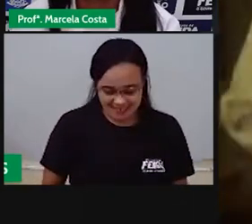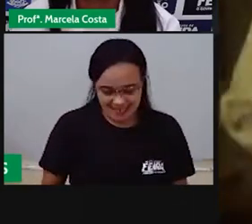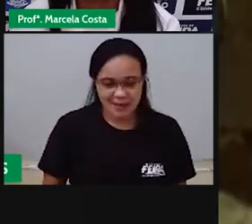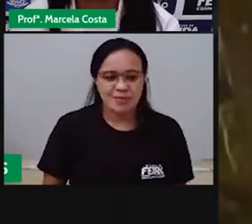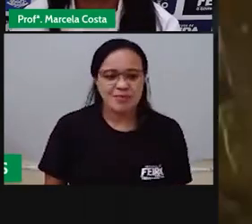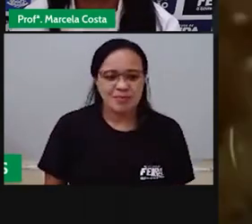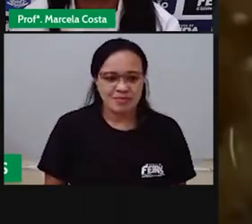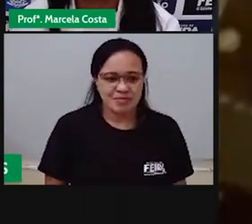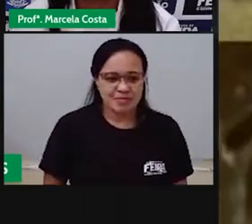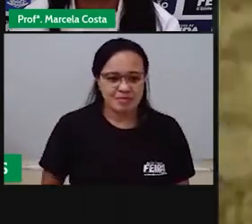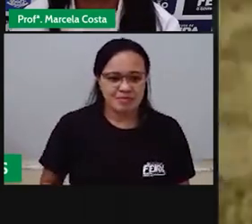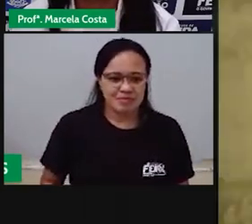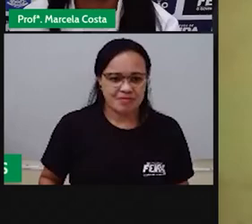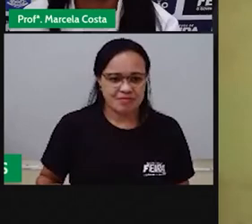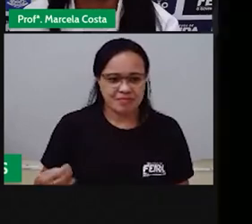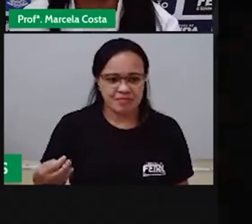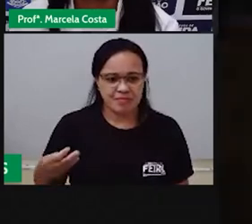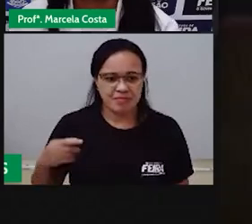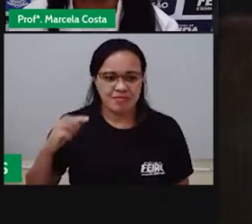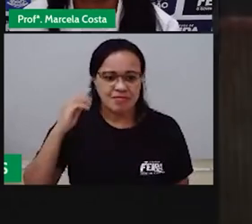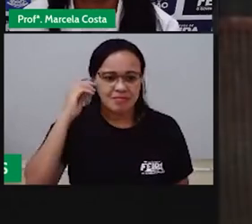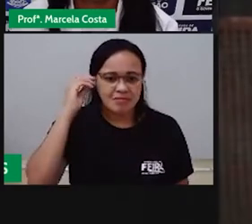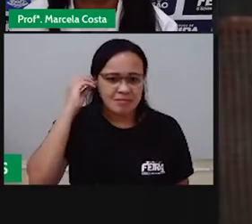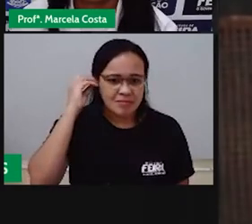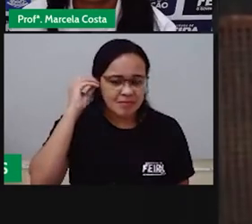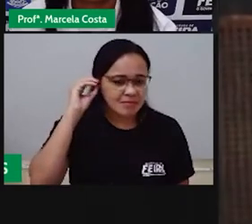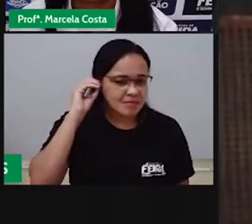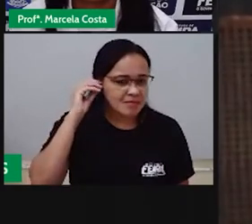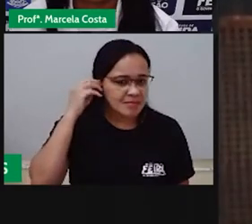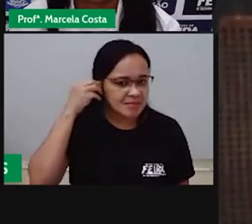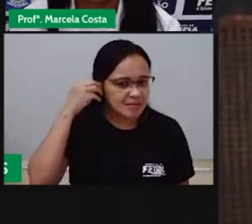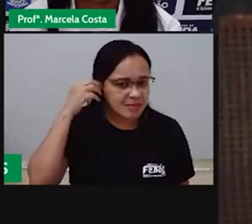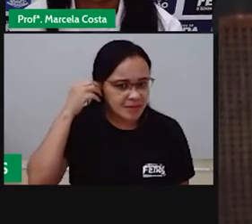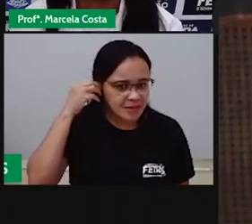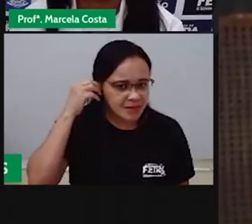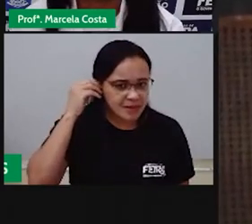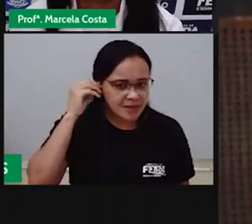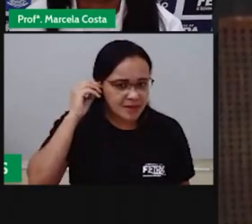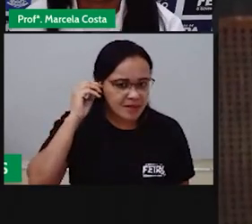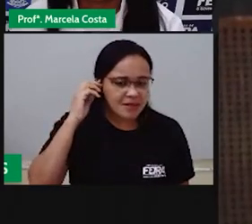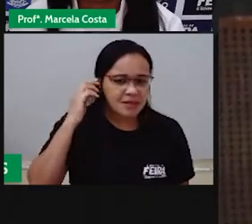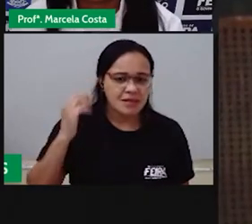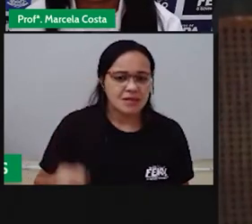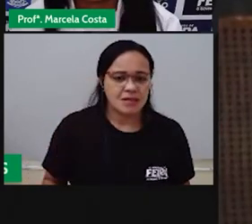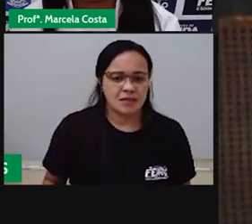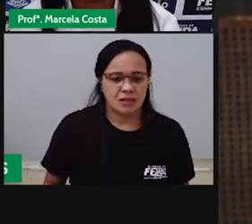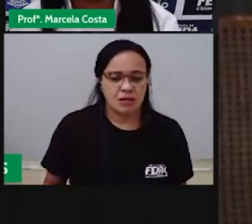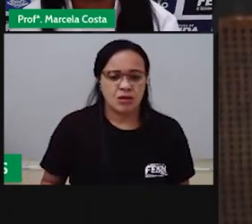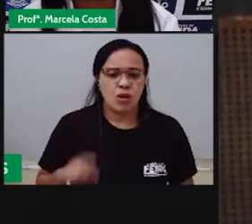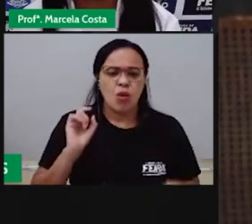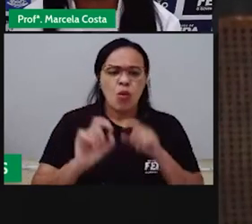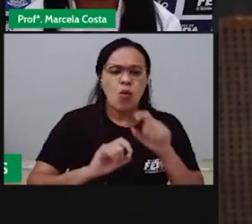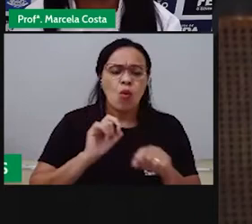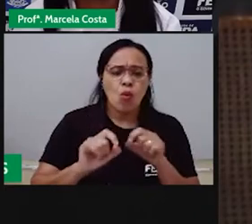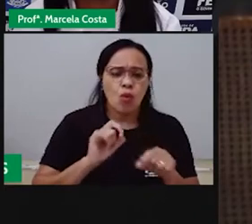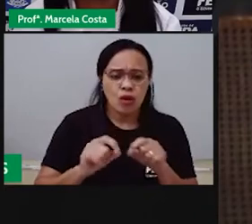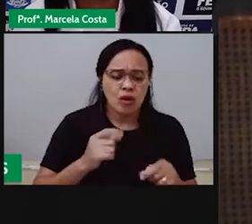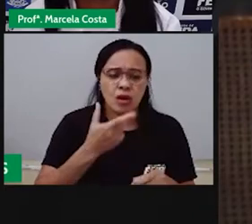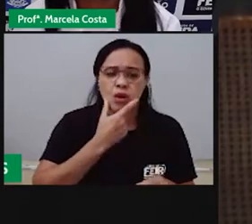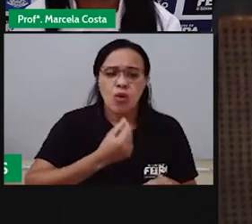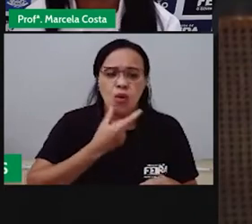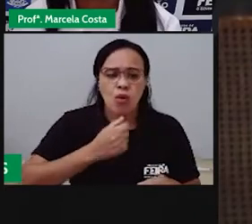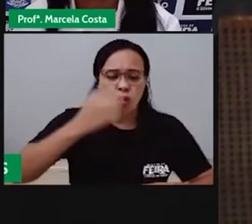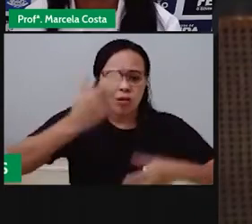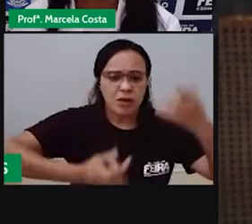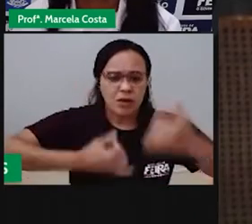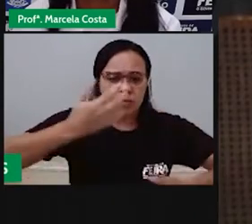Os historiadores, pesquisadores, de uma maneira geral, atribuem a Lampião a criação do xaxado.